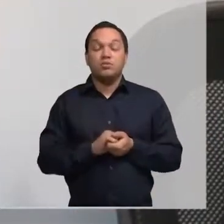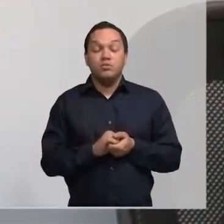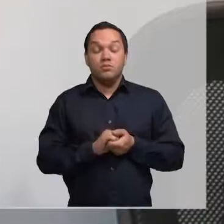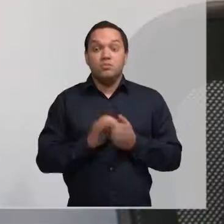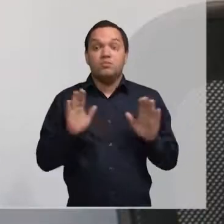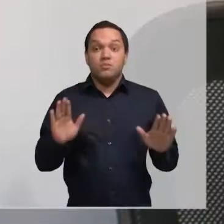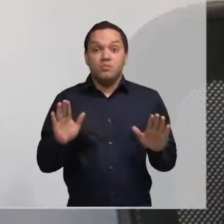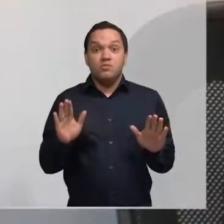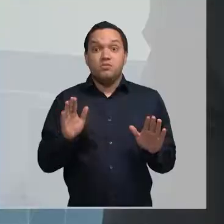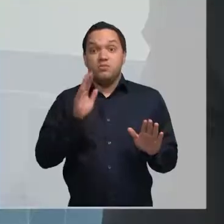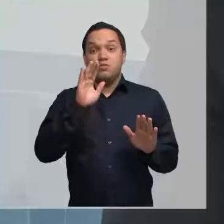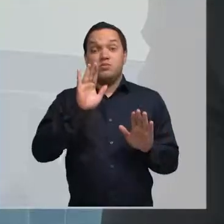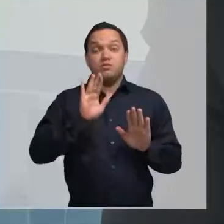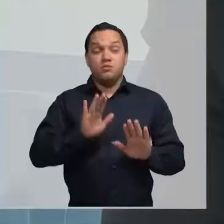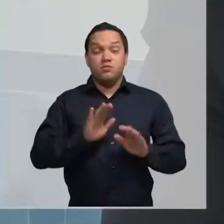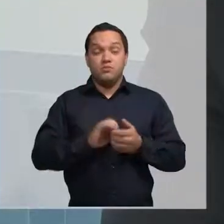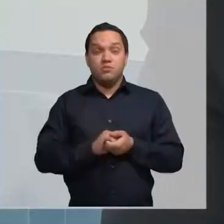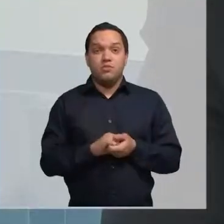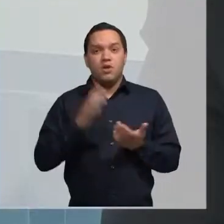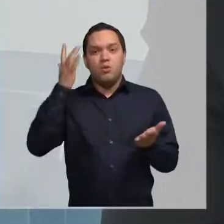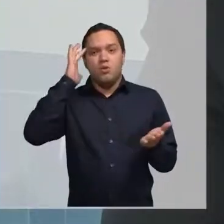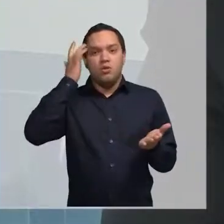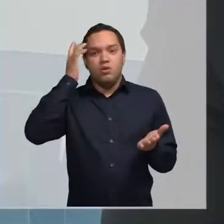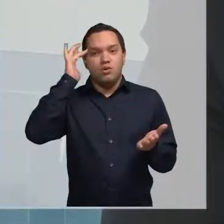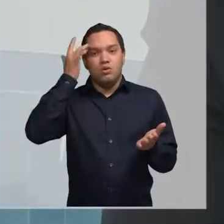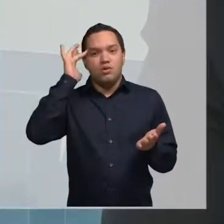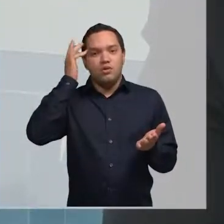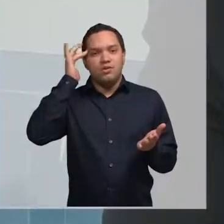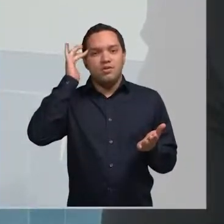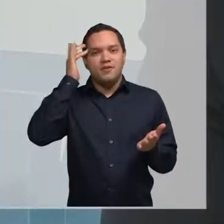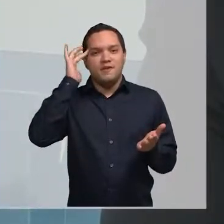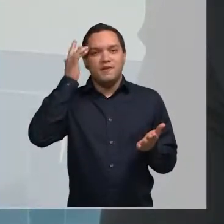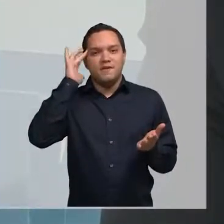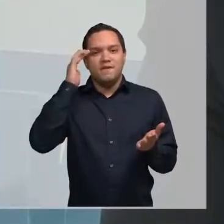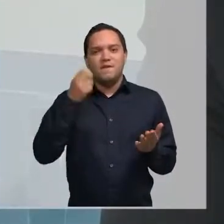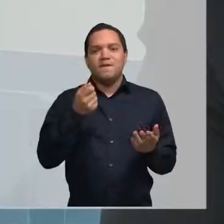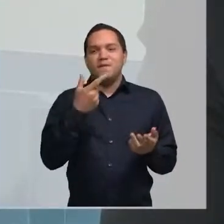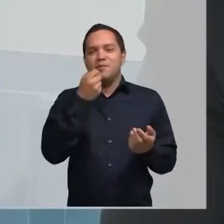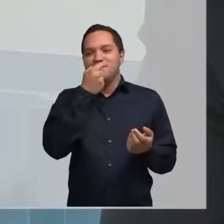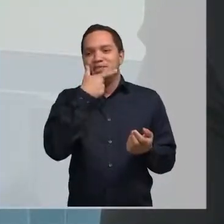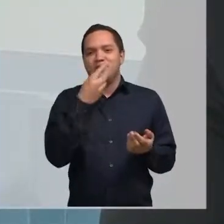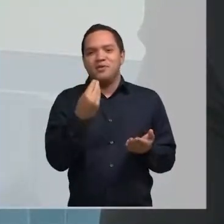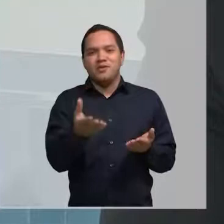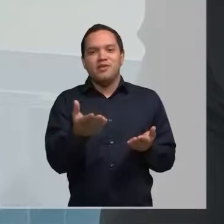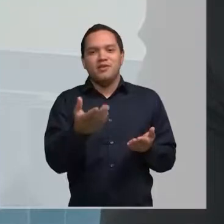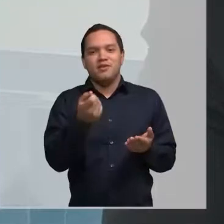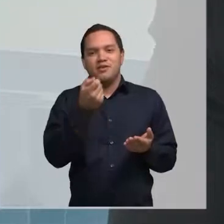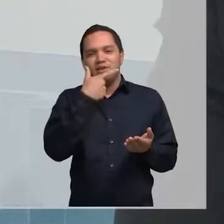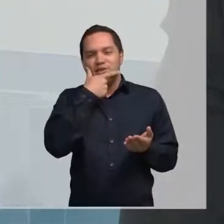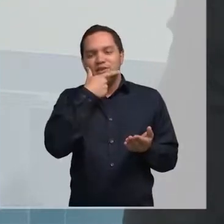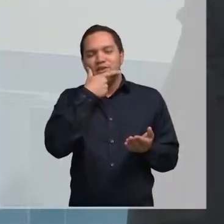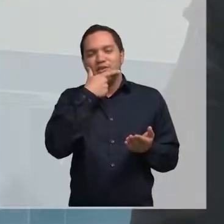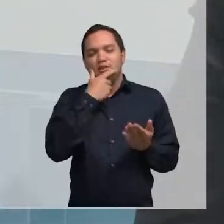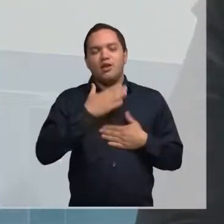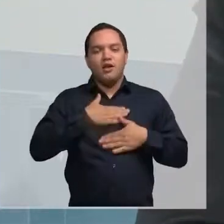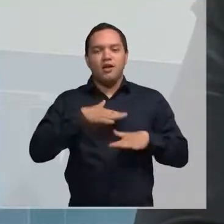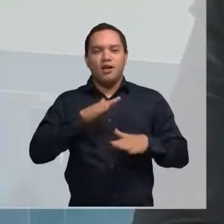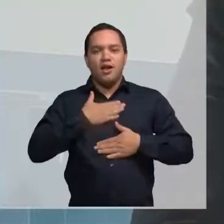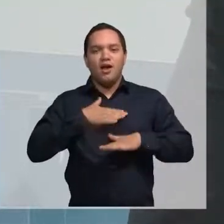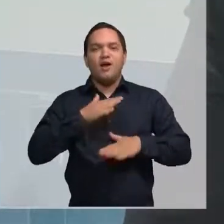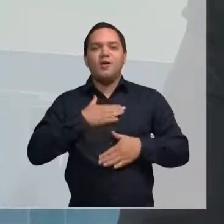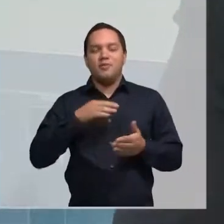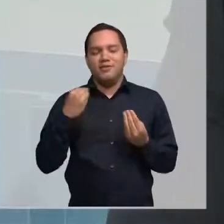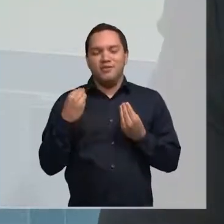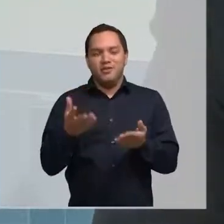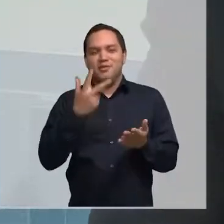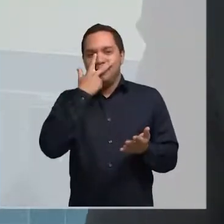eu acho que alguém deu o nome daqueles compromissos do cabo se acalma, hein? Lexotan. Um Lexotan, um sossega-leão, sei lá,